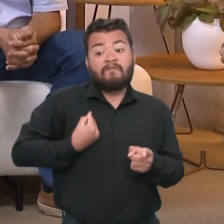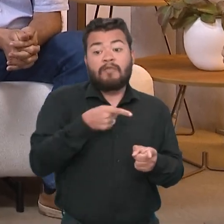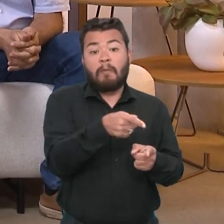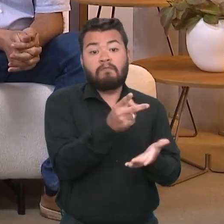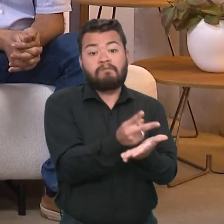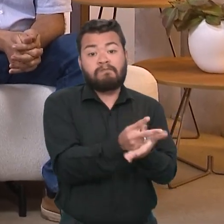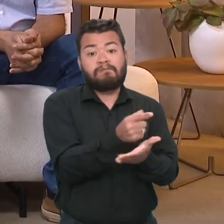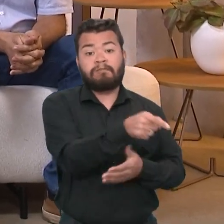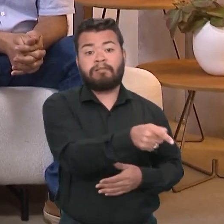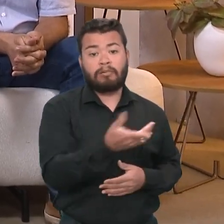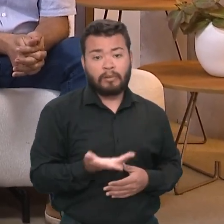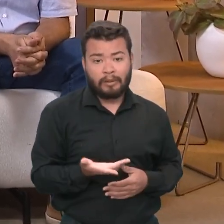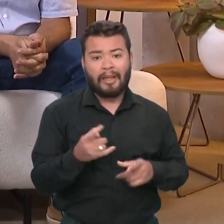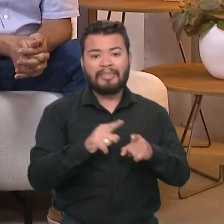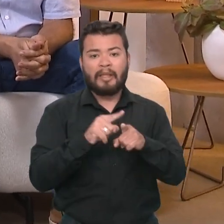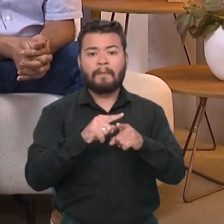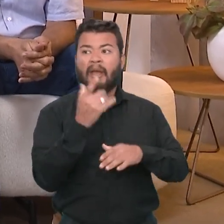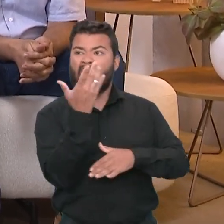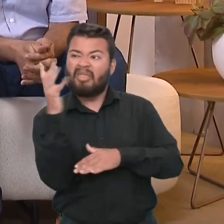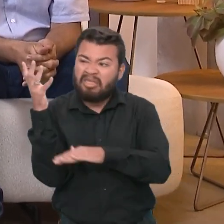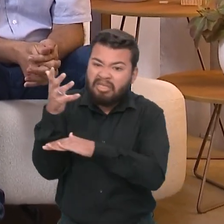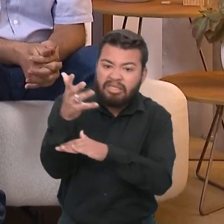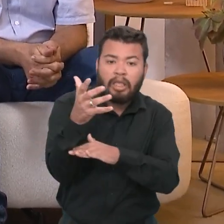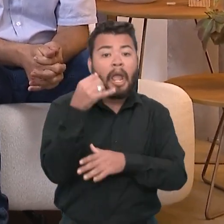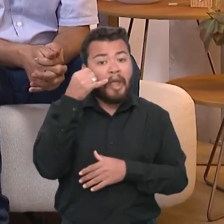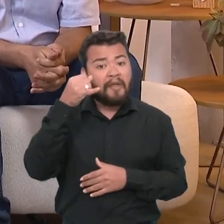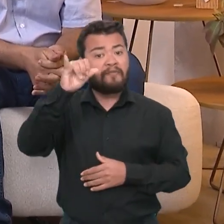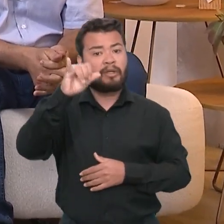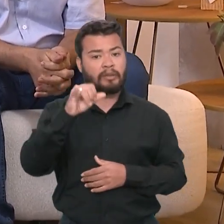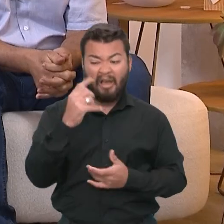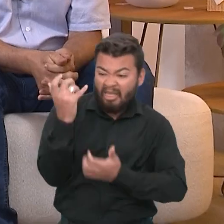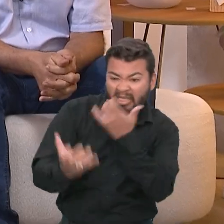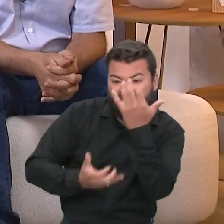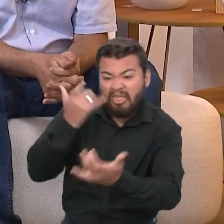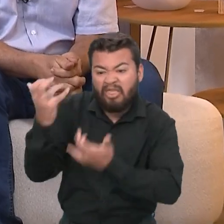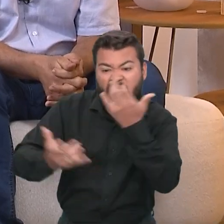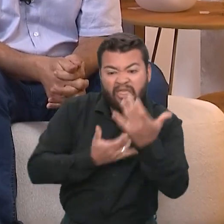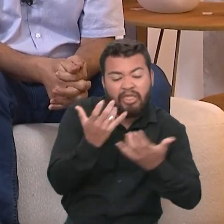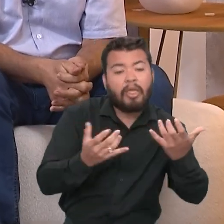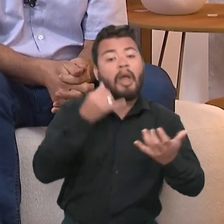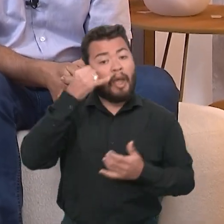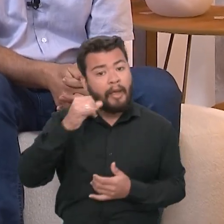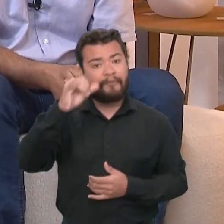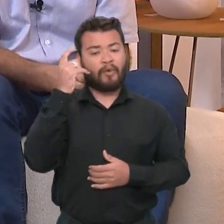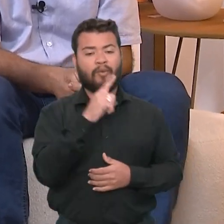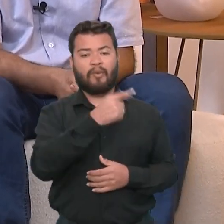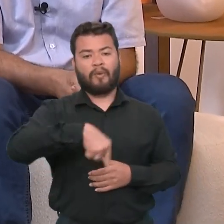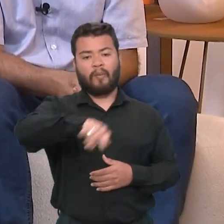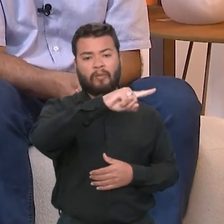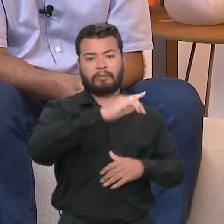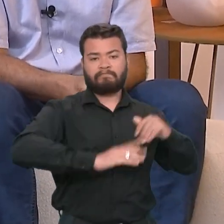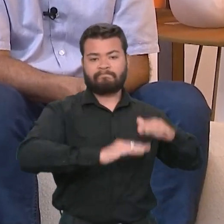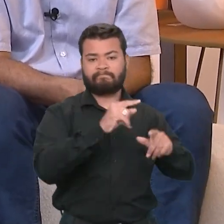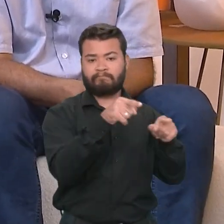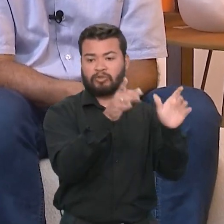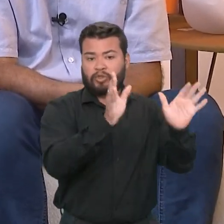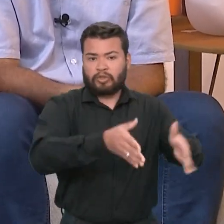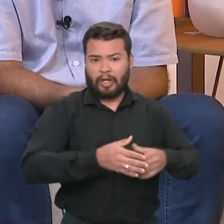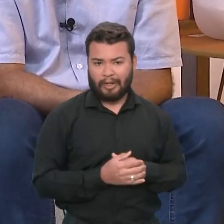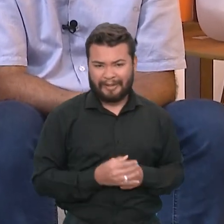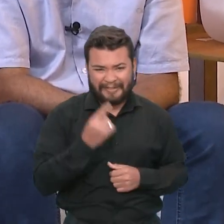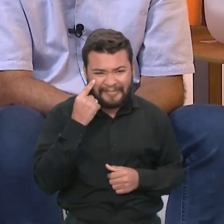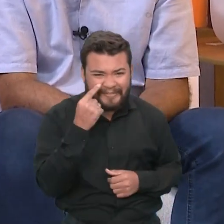para combater desmatamento, queimadas. Então você tem realmente o ciclo das coisas, onde